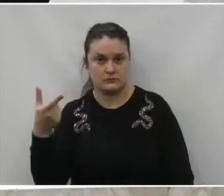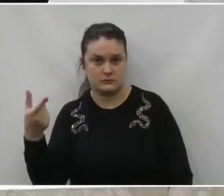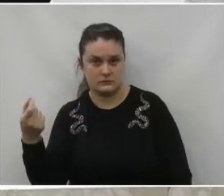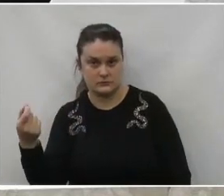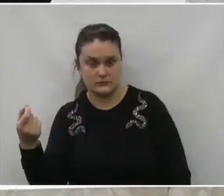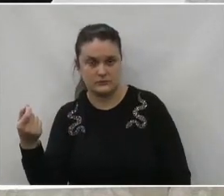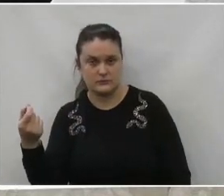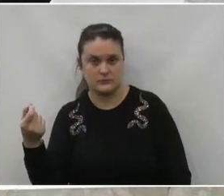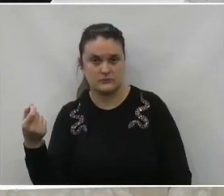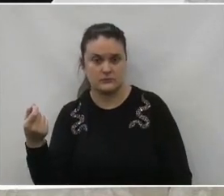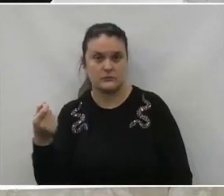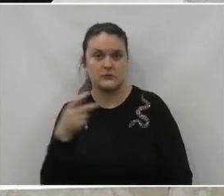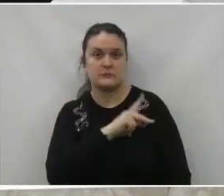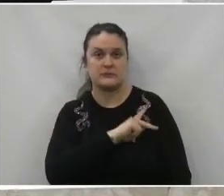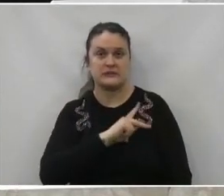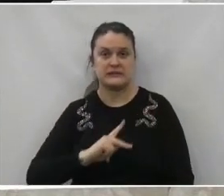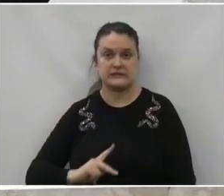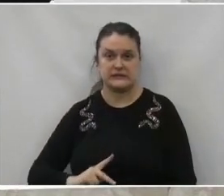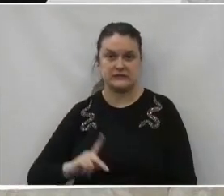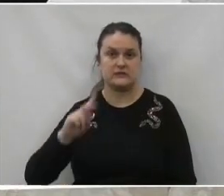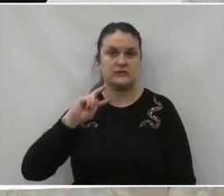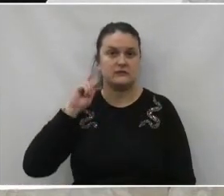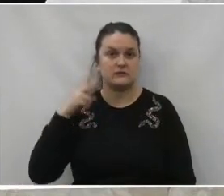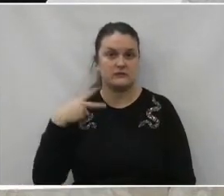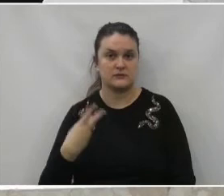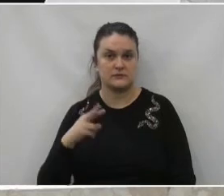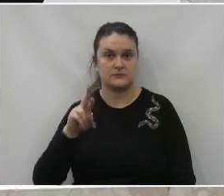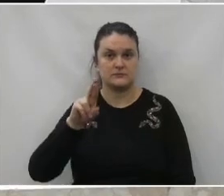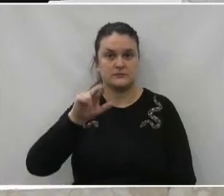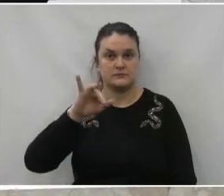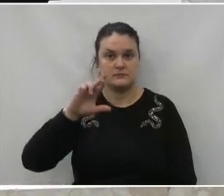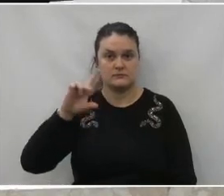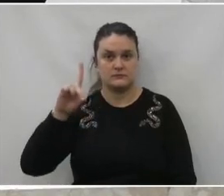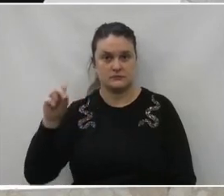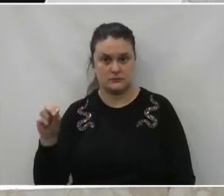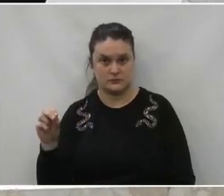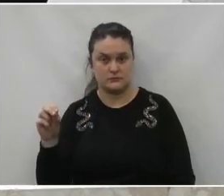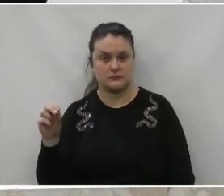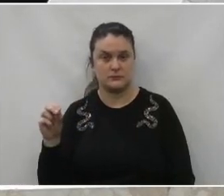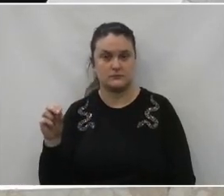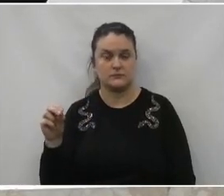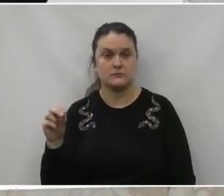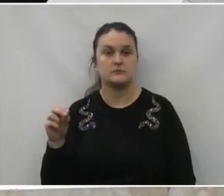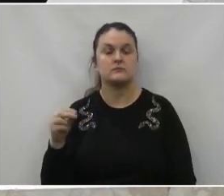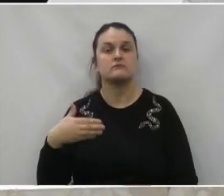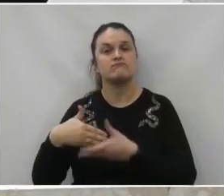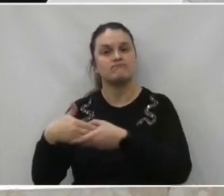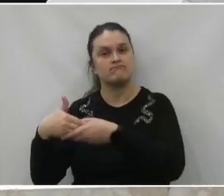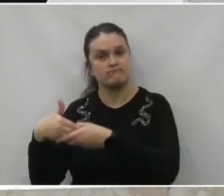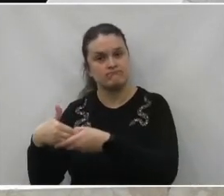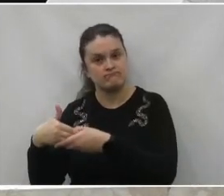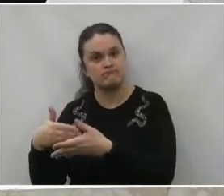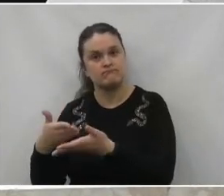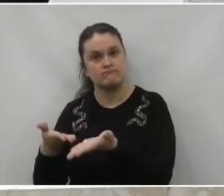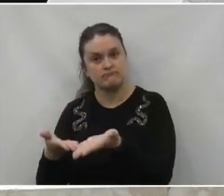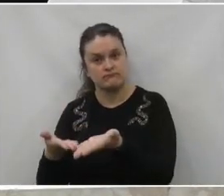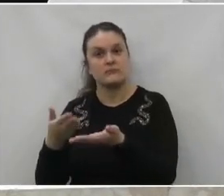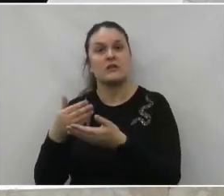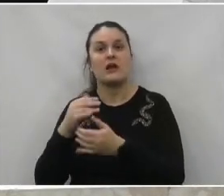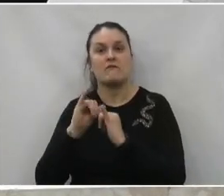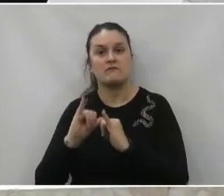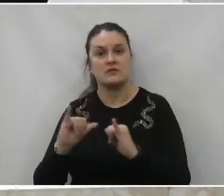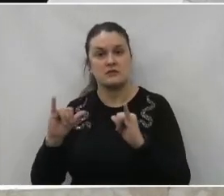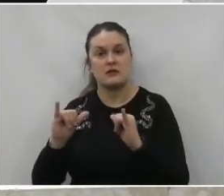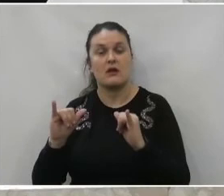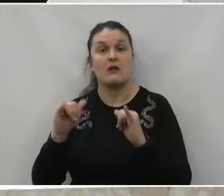235/2020, do presidente da Casa, Ricardo Adriano Sass. Ao cumprimentá-los pelo presente, informo